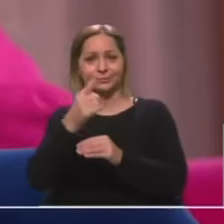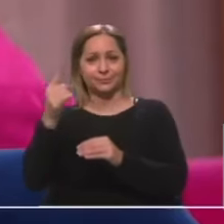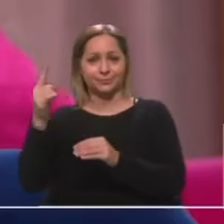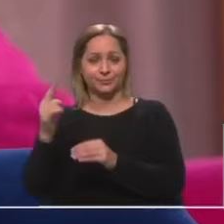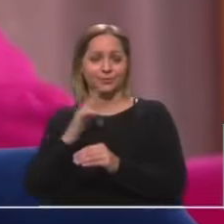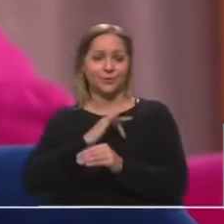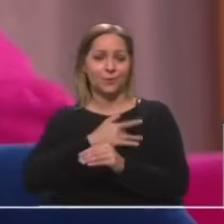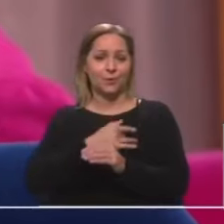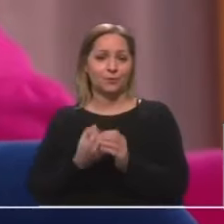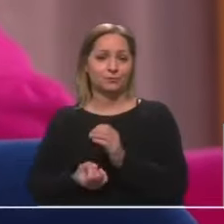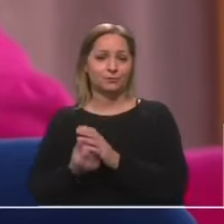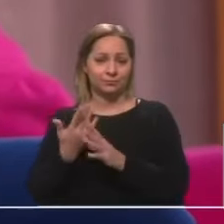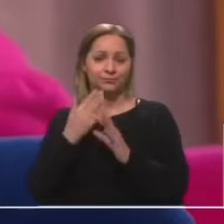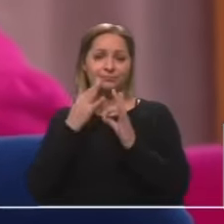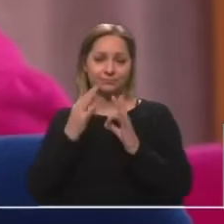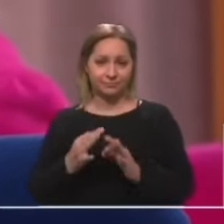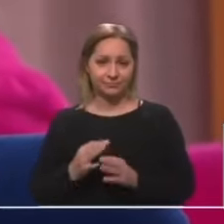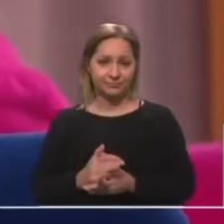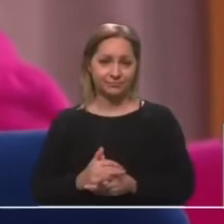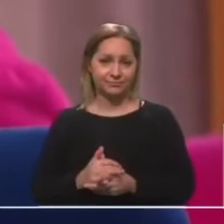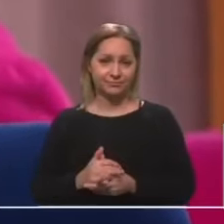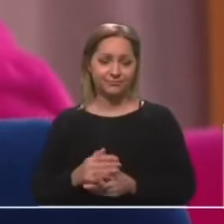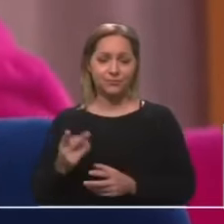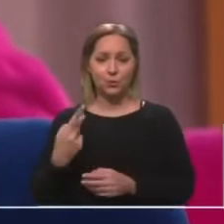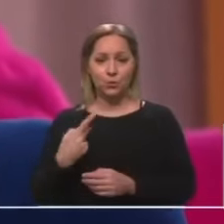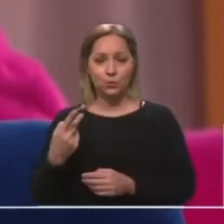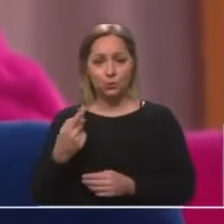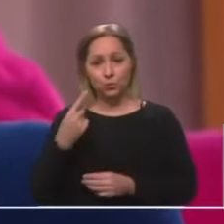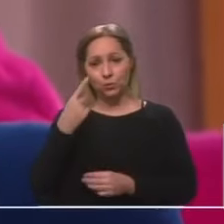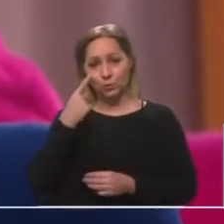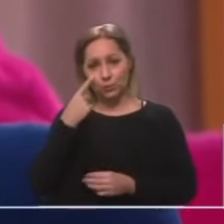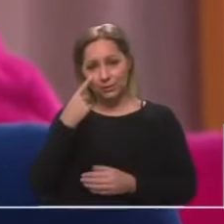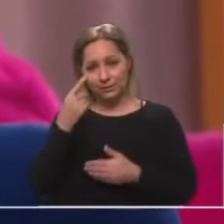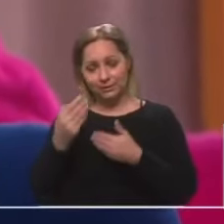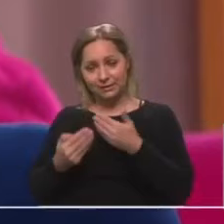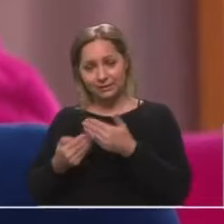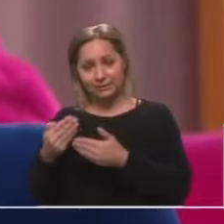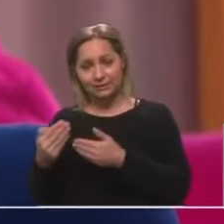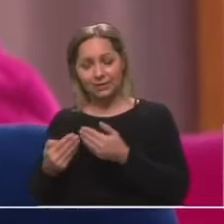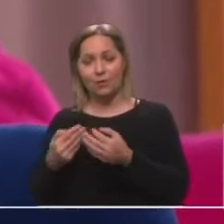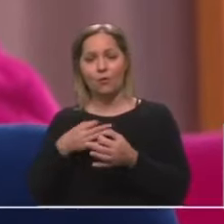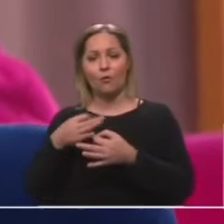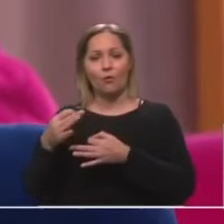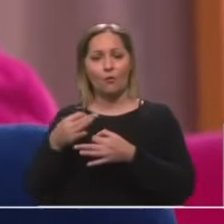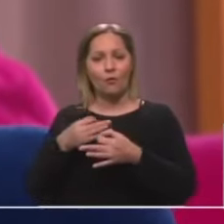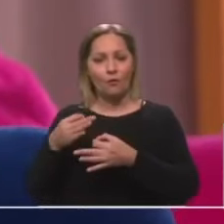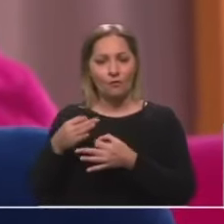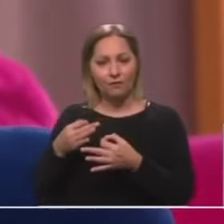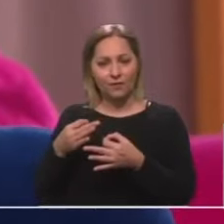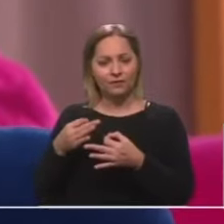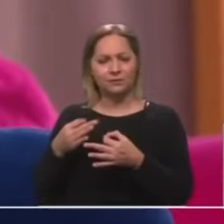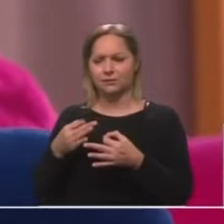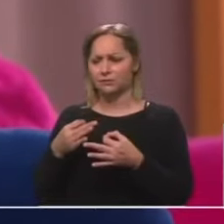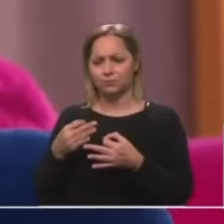O amor aconteceu, efetivamente aconteceu. Fomos conhecendo, as nossas conversas convergiam nos pontos muito